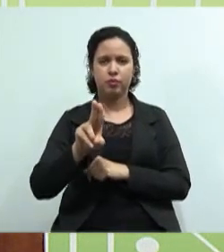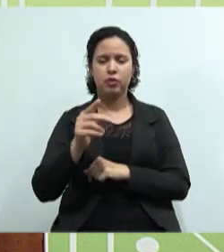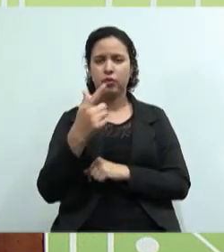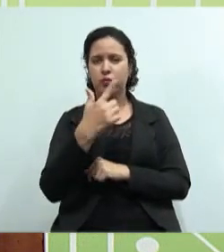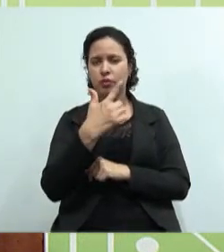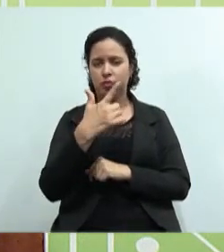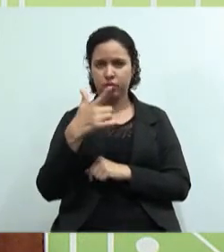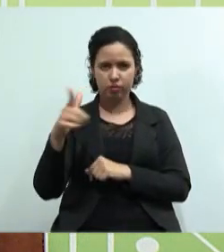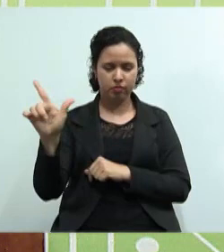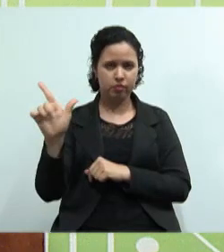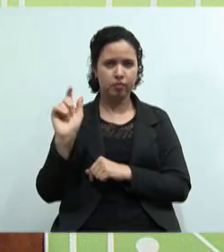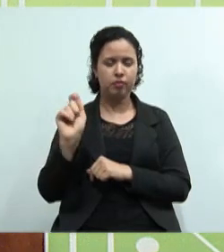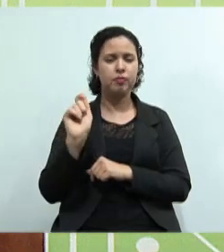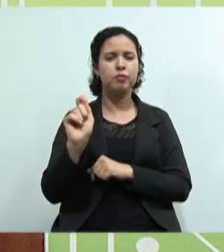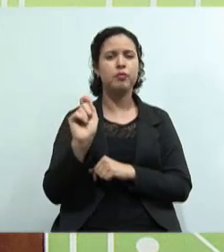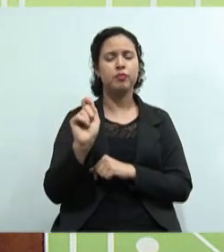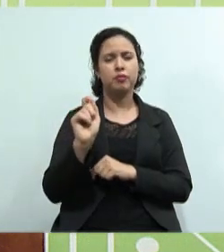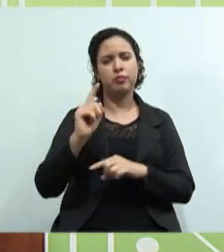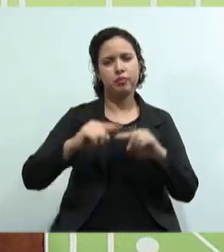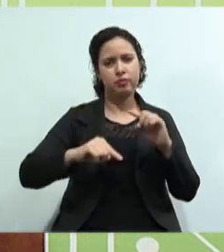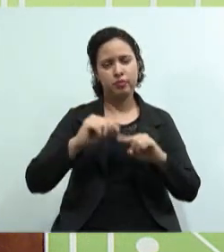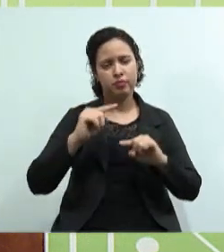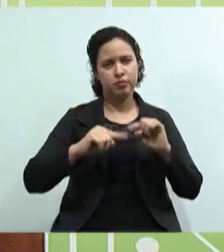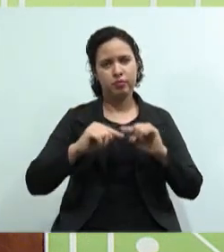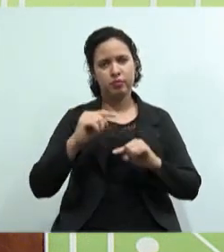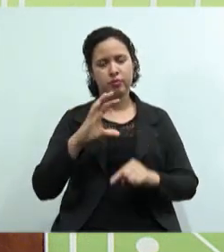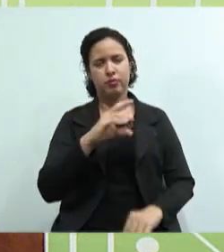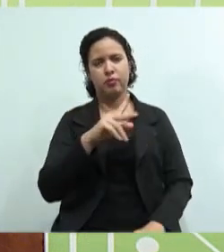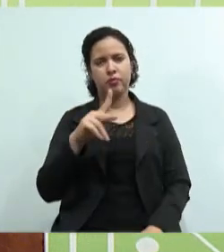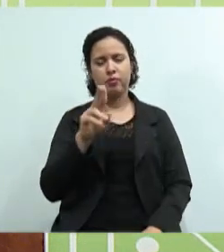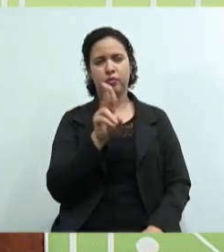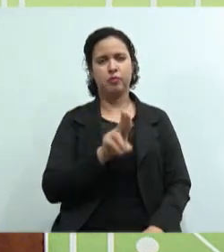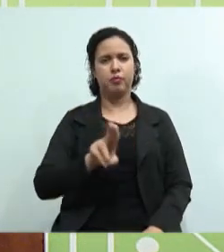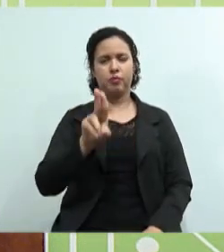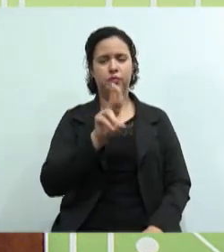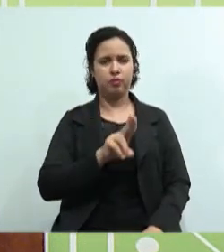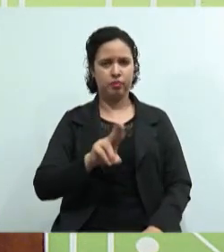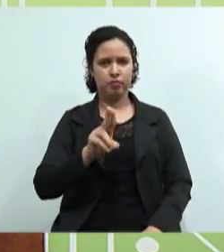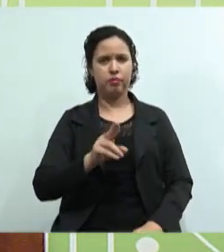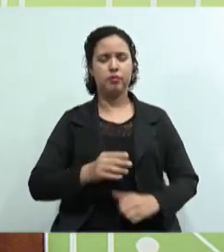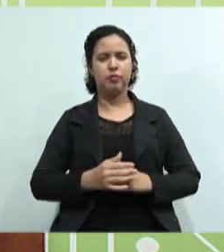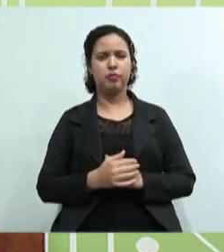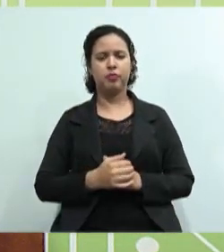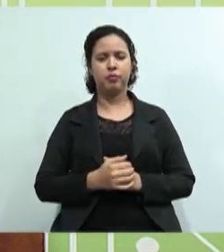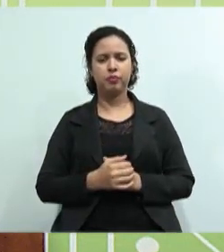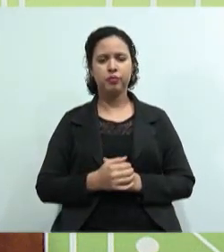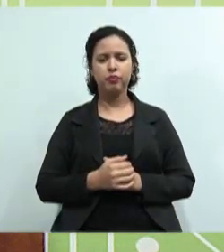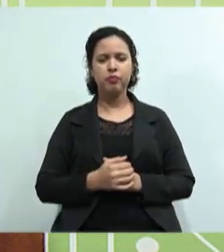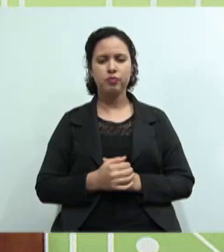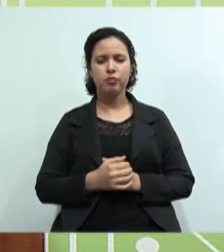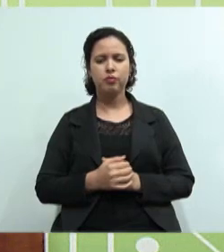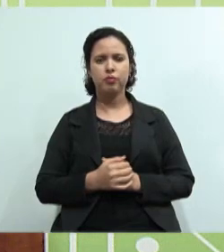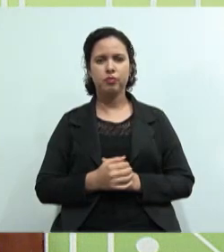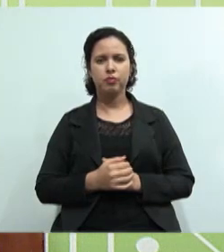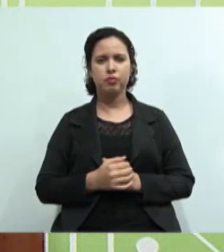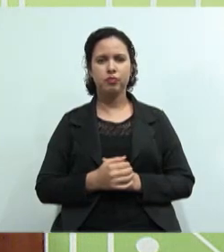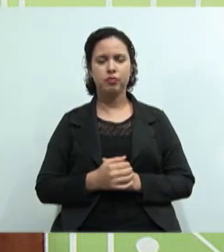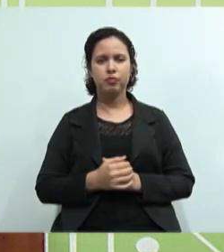a cooperativa irá utilizar. Material de expediente também. Bom,